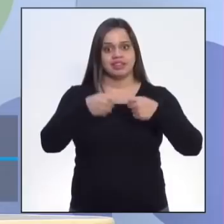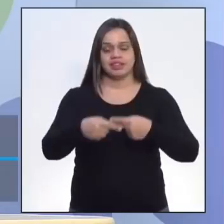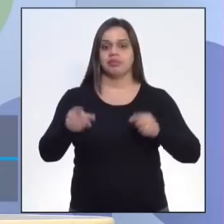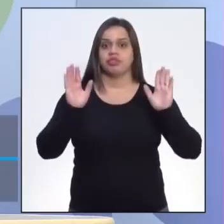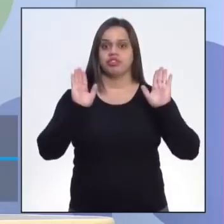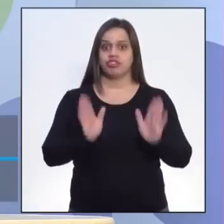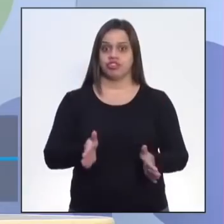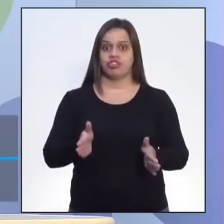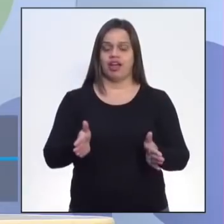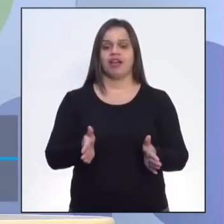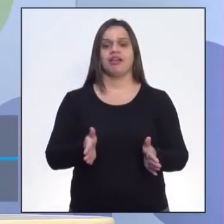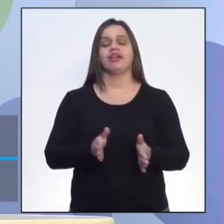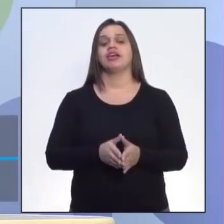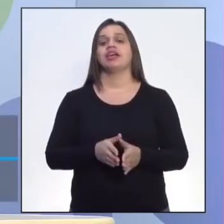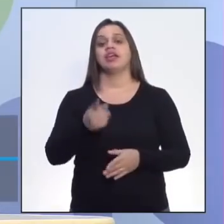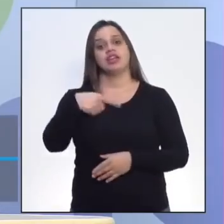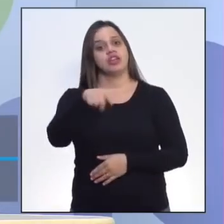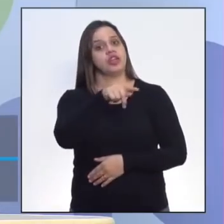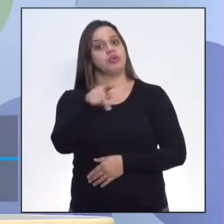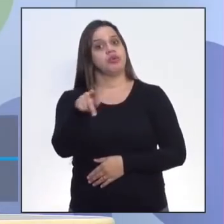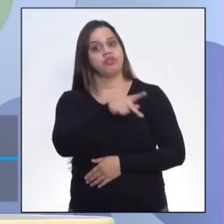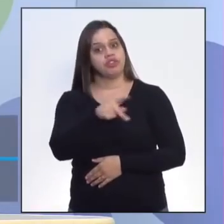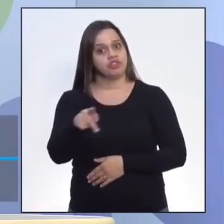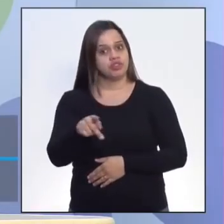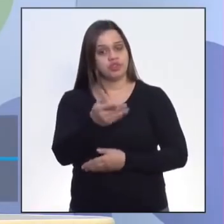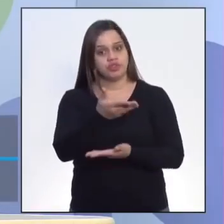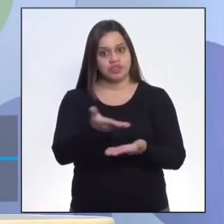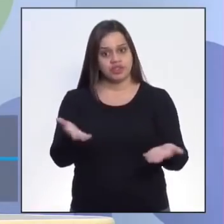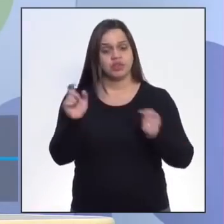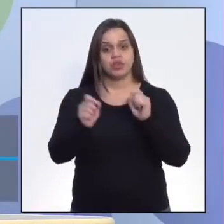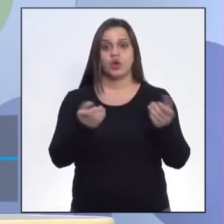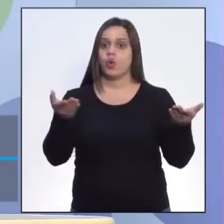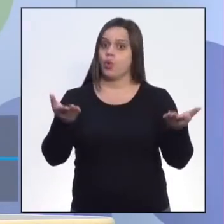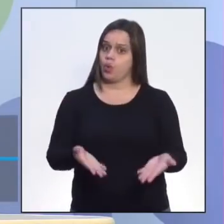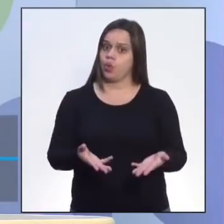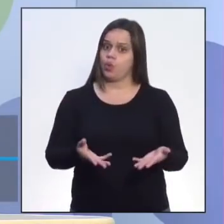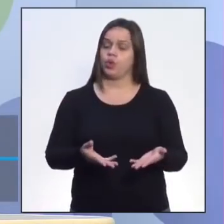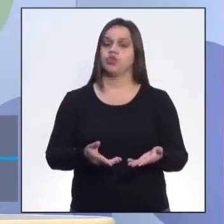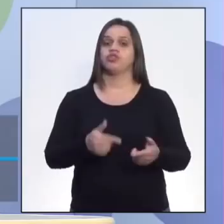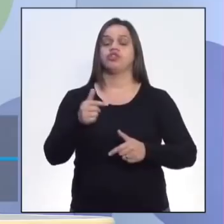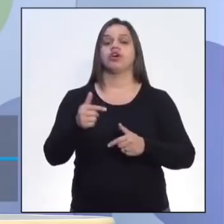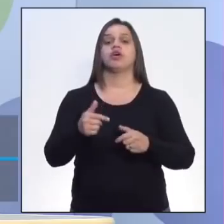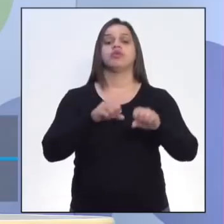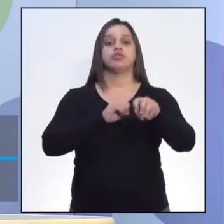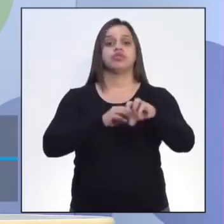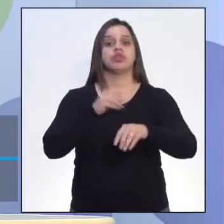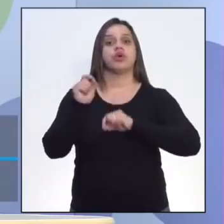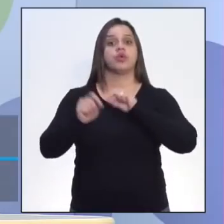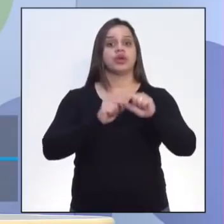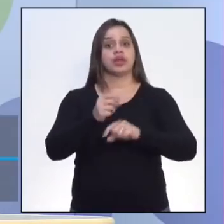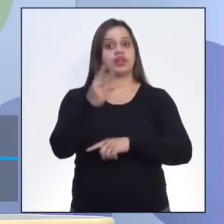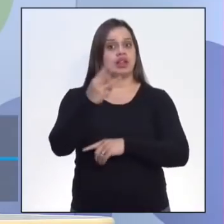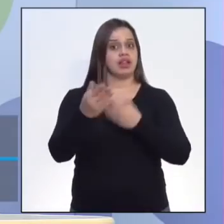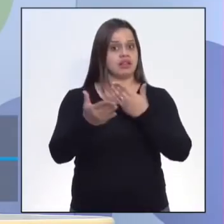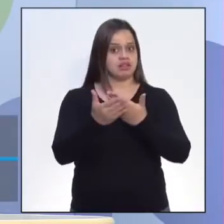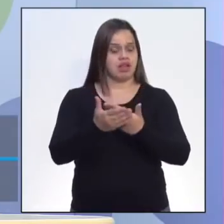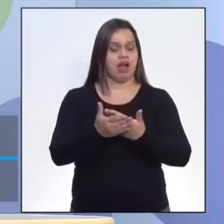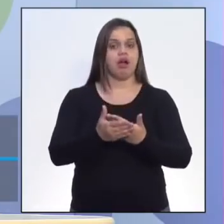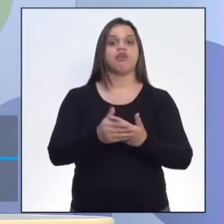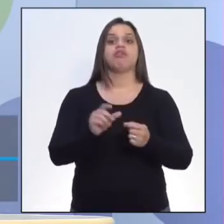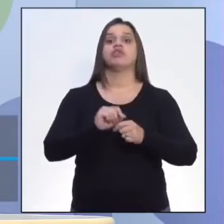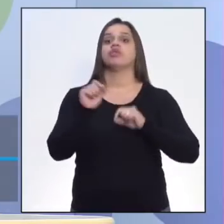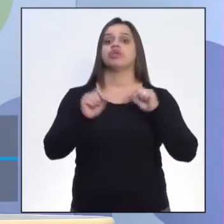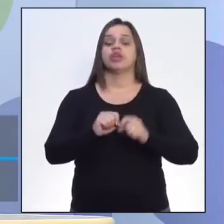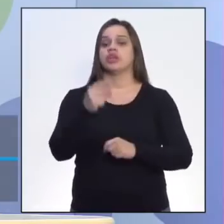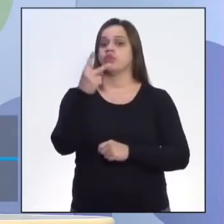bonitinho, anotado. E para os professores, nós vamos trabalhar, né, são 3 aulas ao longo dessa semana, nós vamos trabalhar